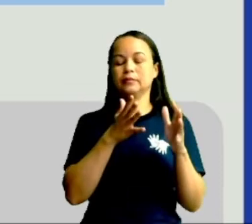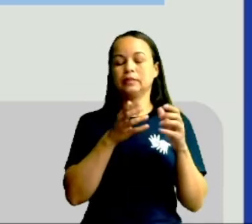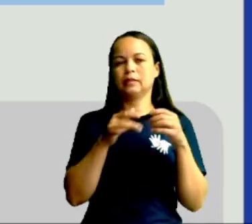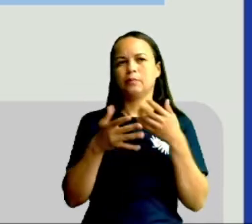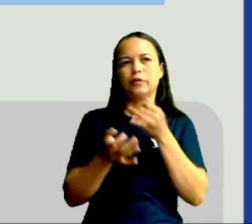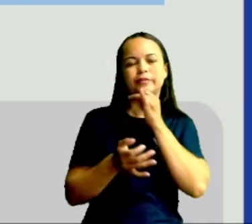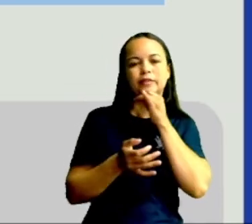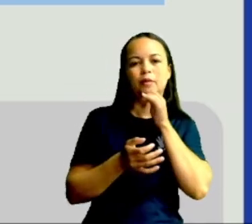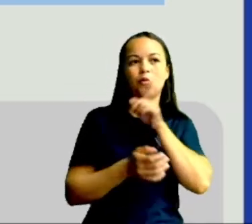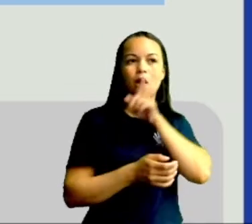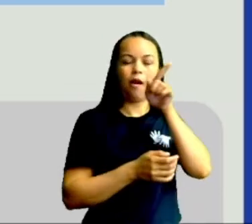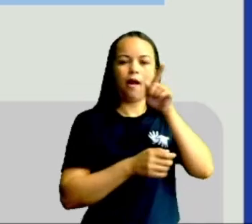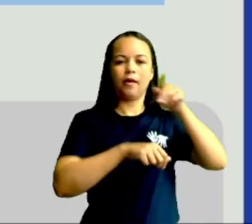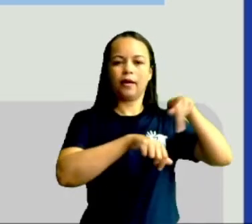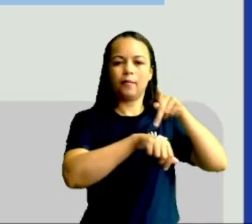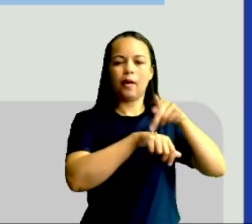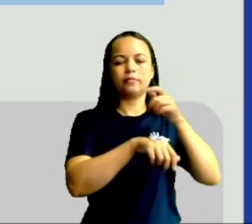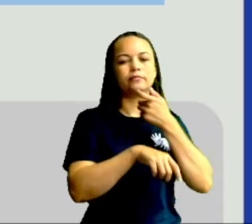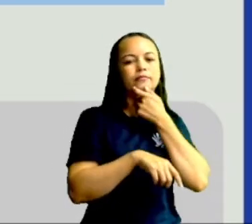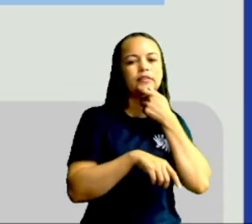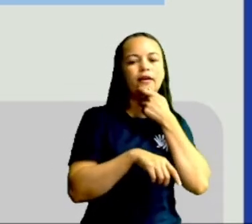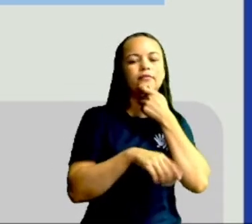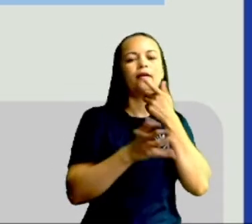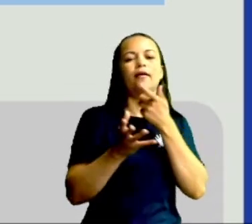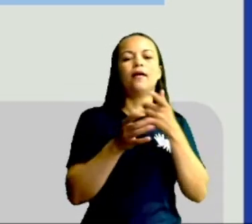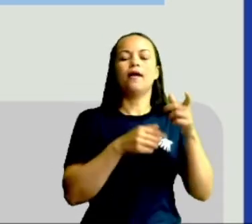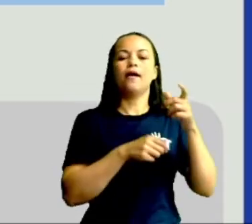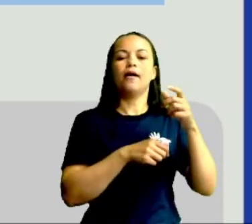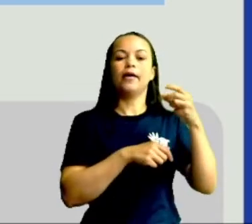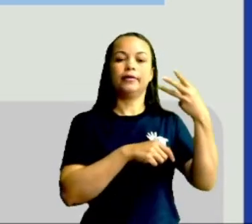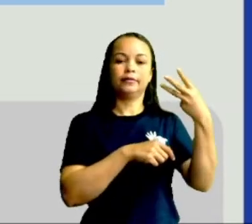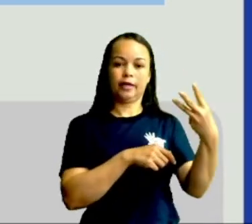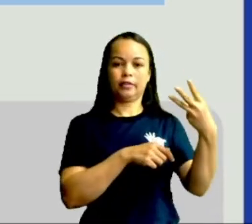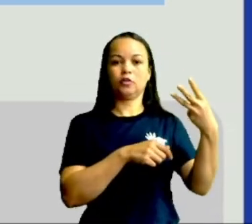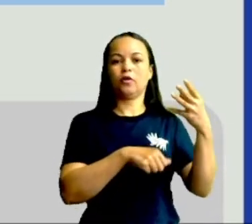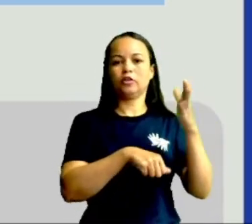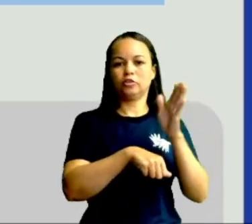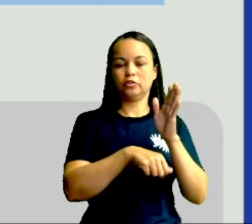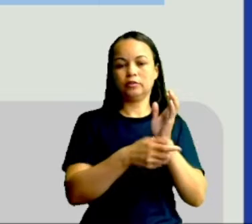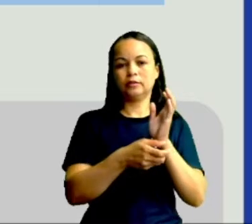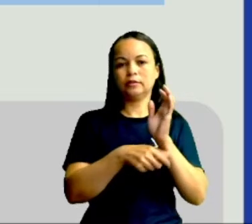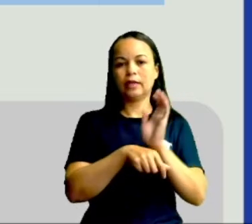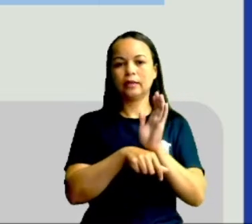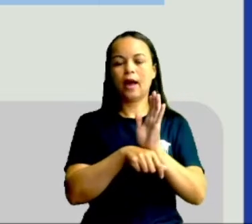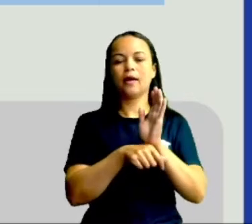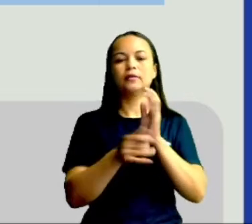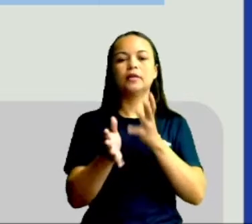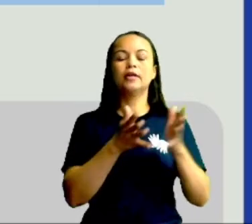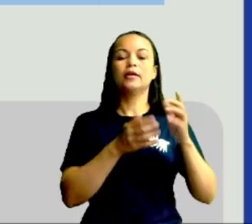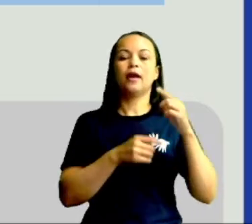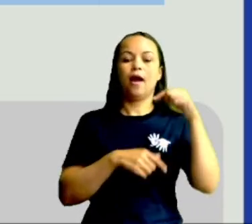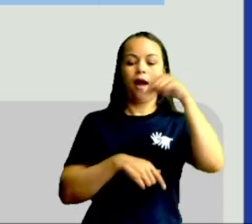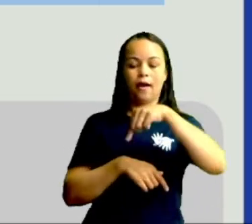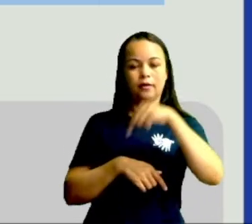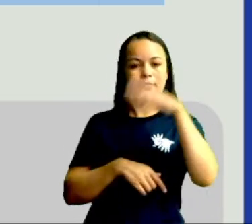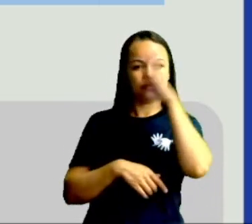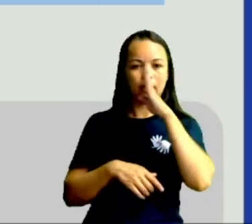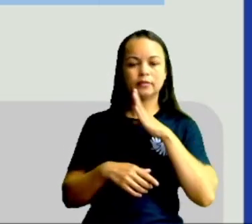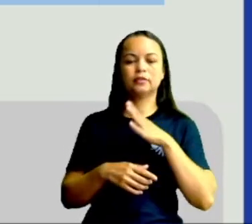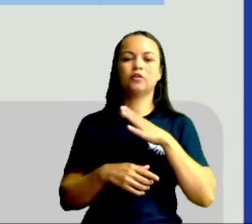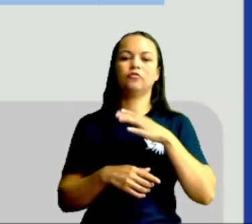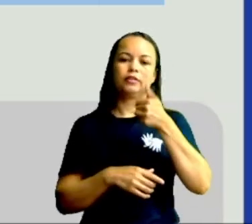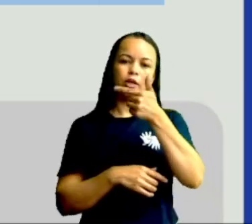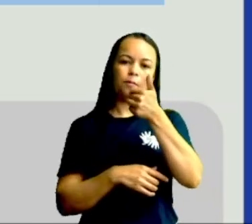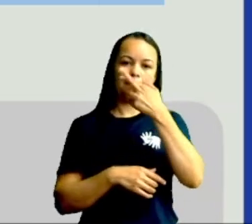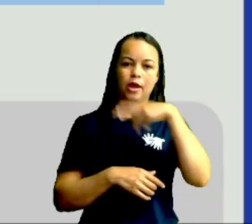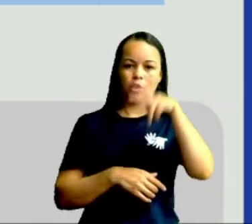que é 3 horas da tarde, aqui vai ser 12 horas, que é meio-dia. Os outros fusos horários são Fernando de